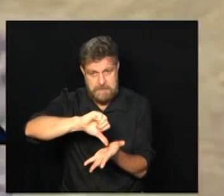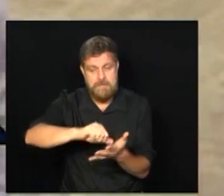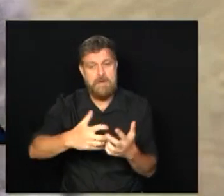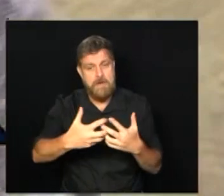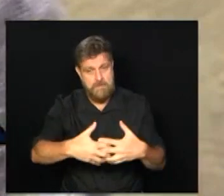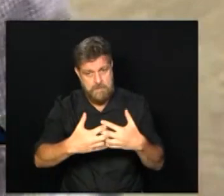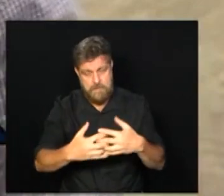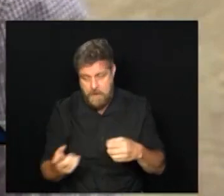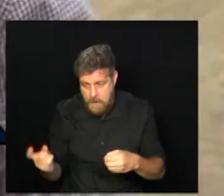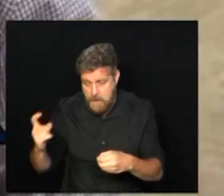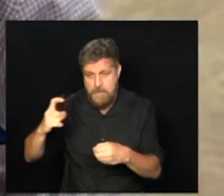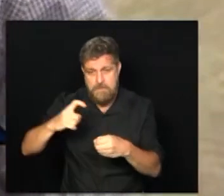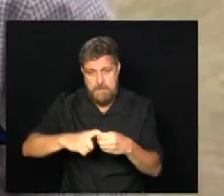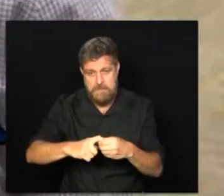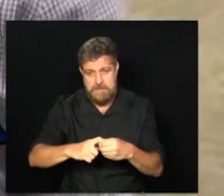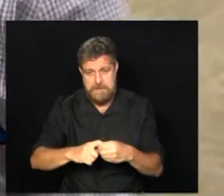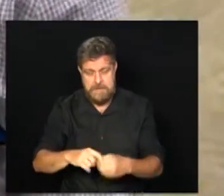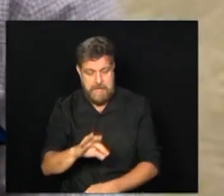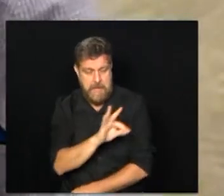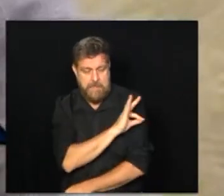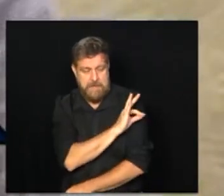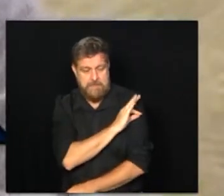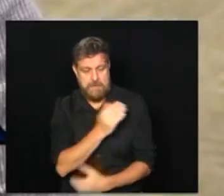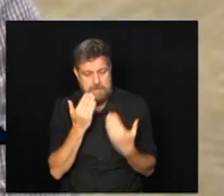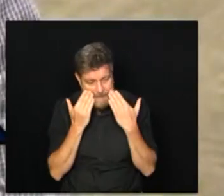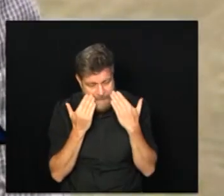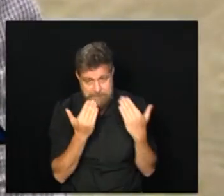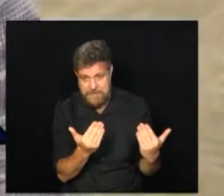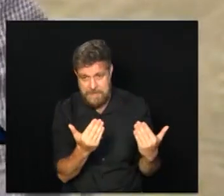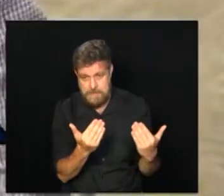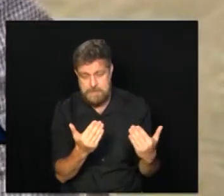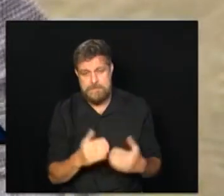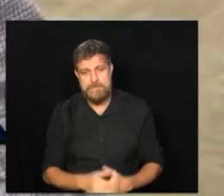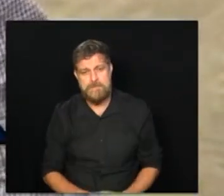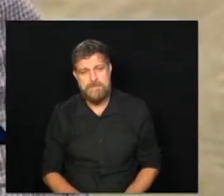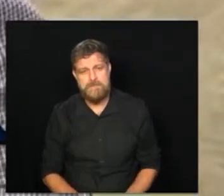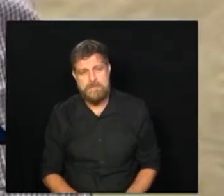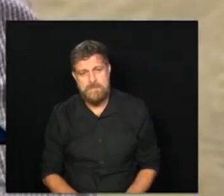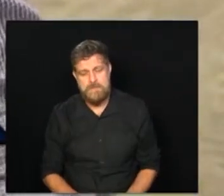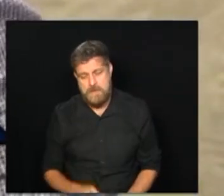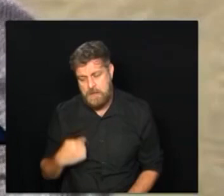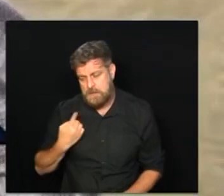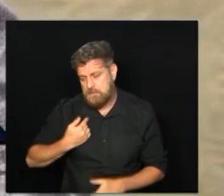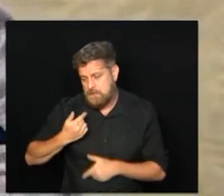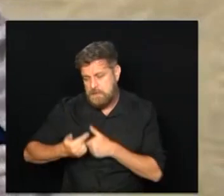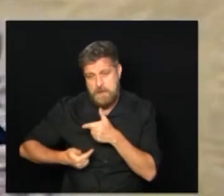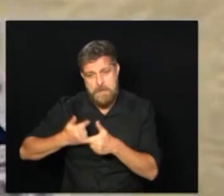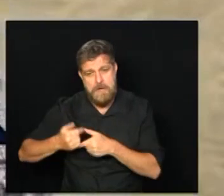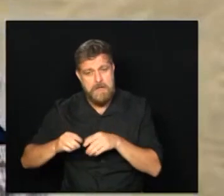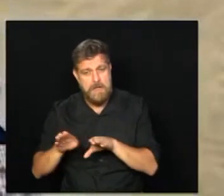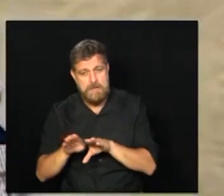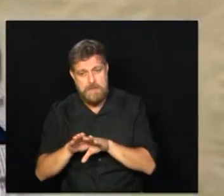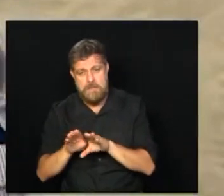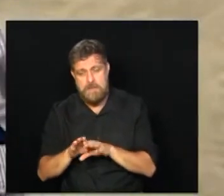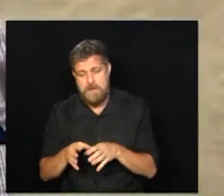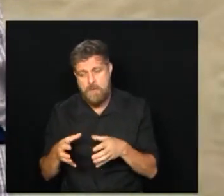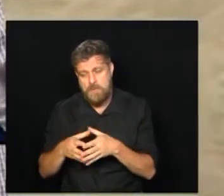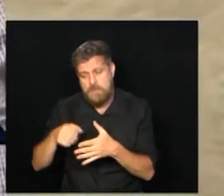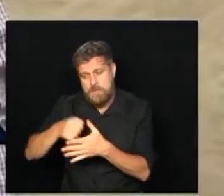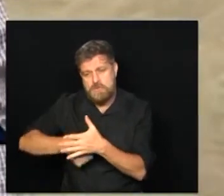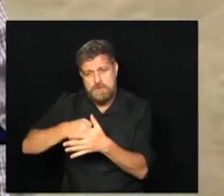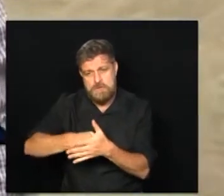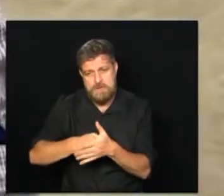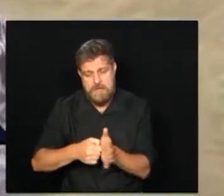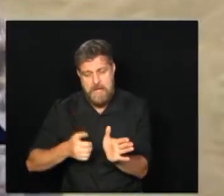mais precisamente no Paço Municipal, na Prefeitura Municipal. E agora nós estamos trabalhando também com outra frente, que é o